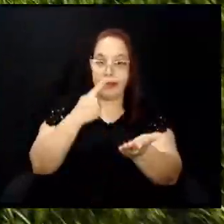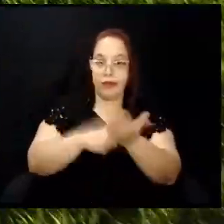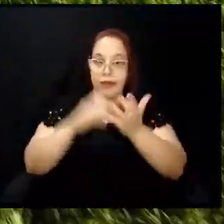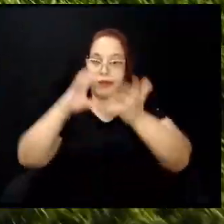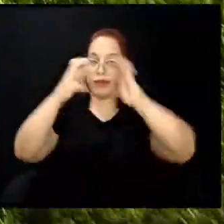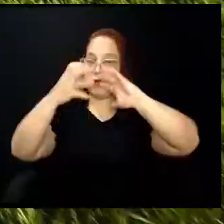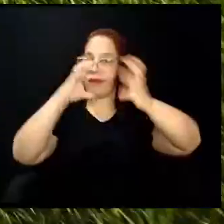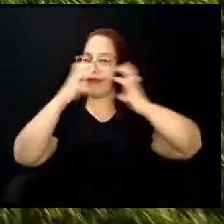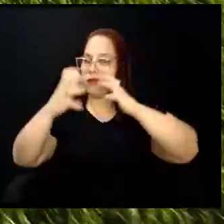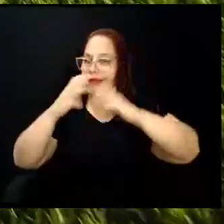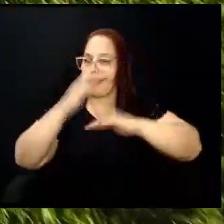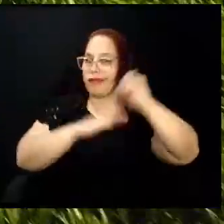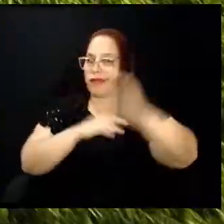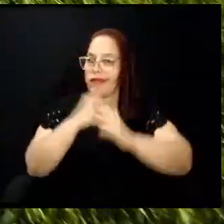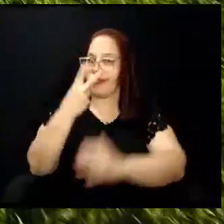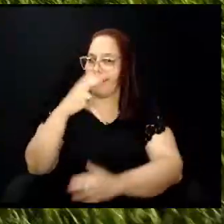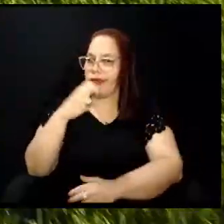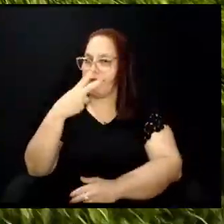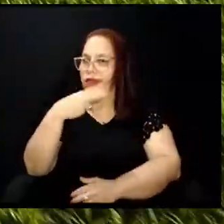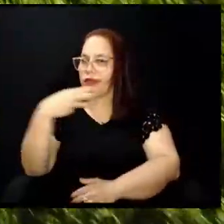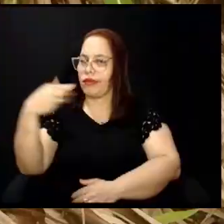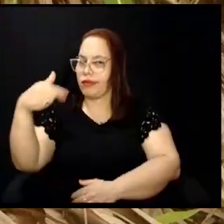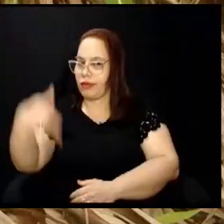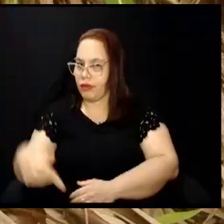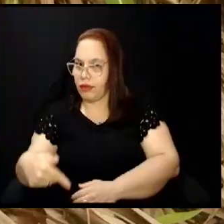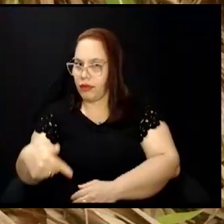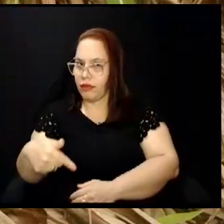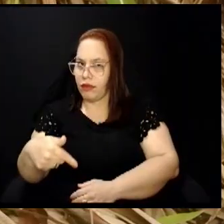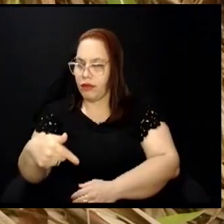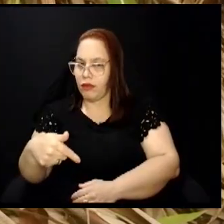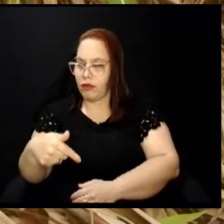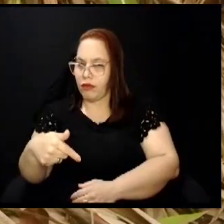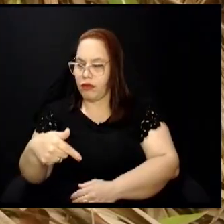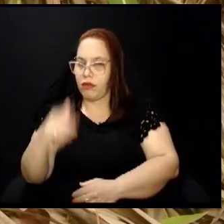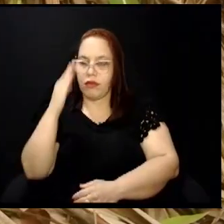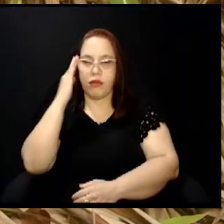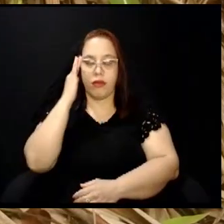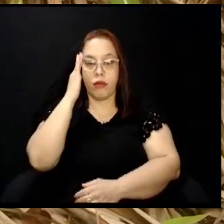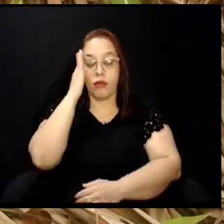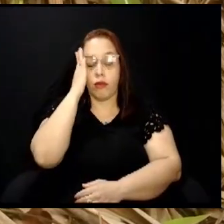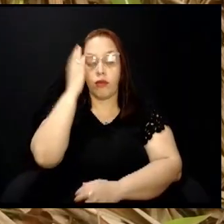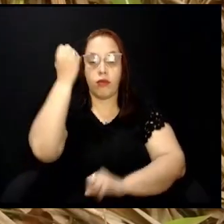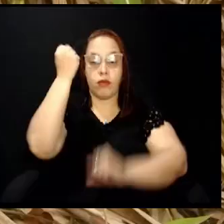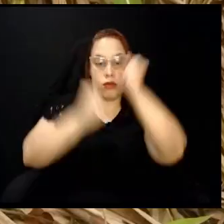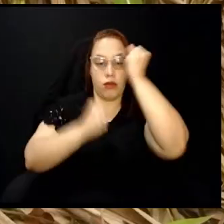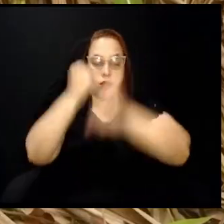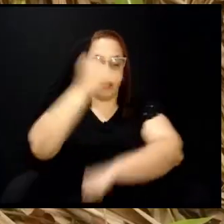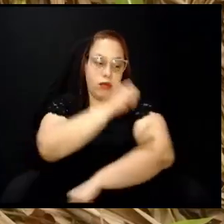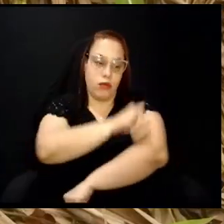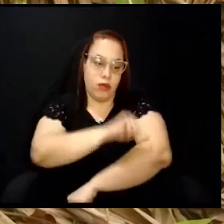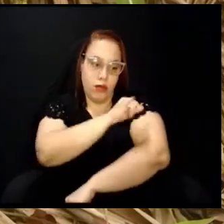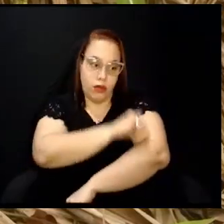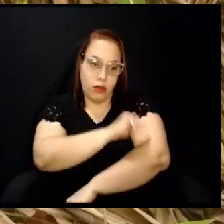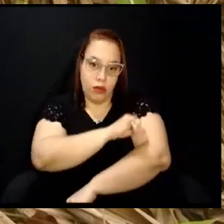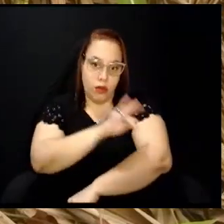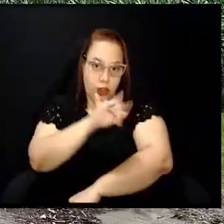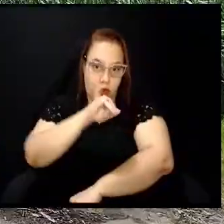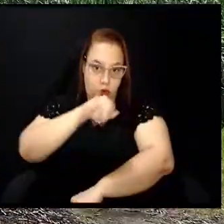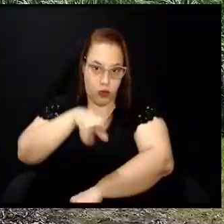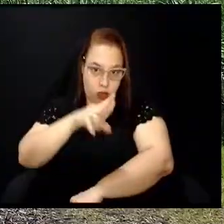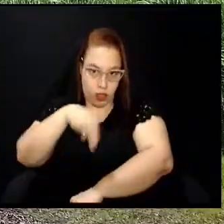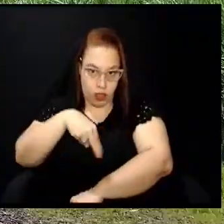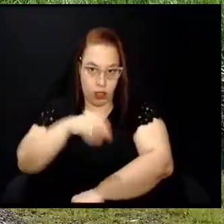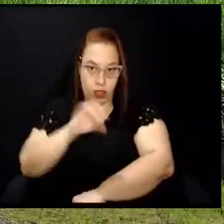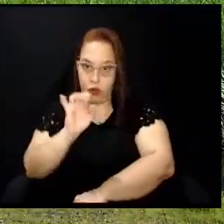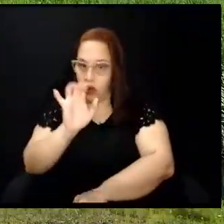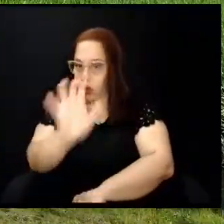climática do setor até 2037, diz Federação das Indústrias do Estado do Rio de Janeiro, a Firjan.